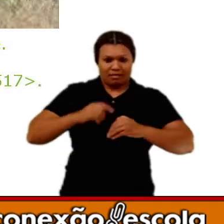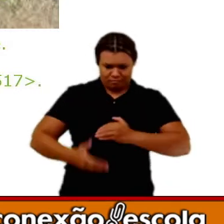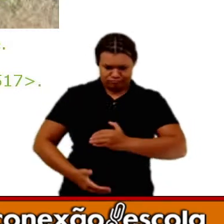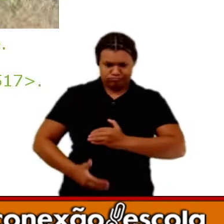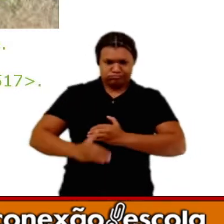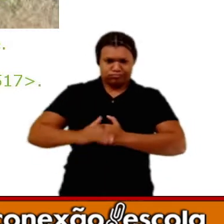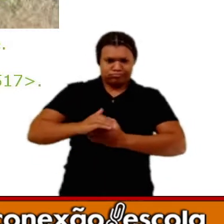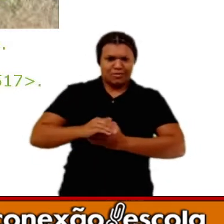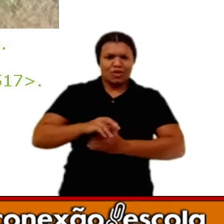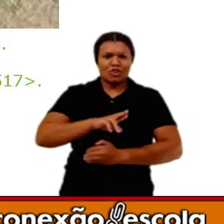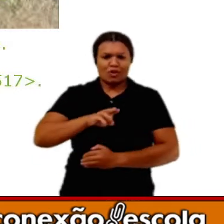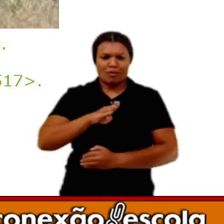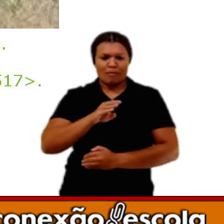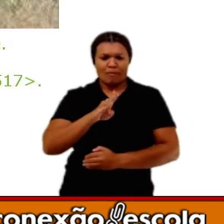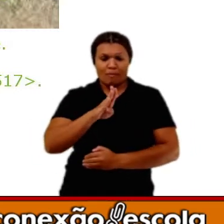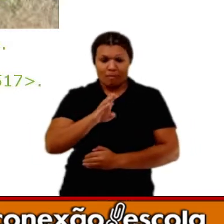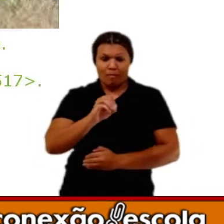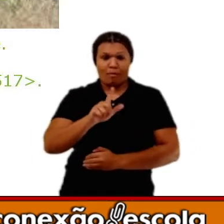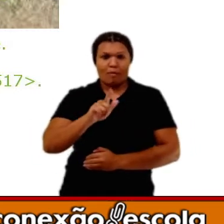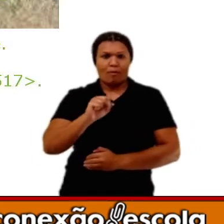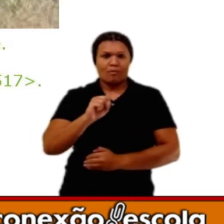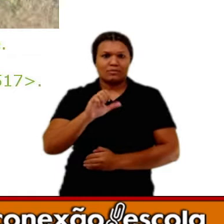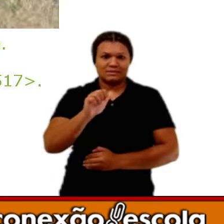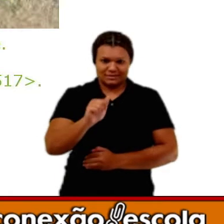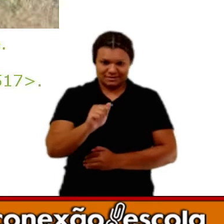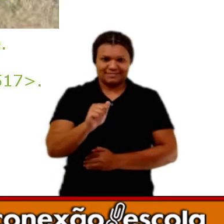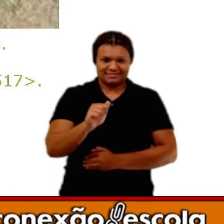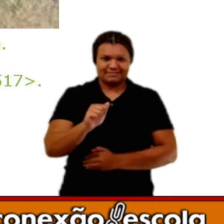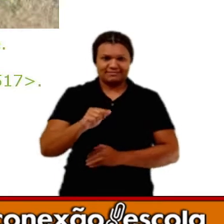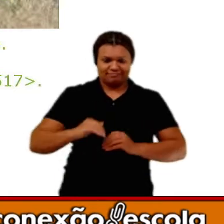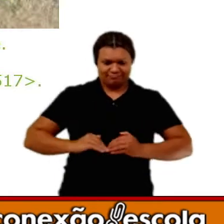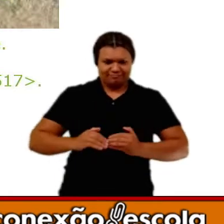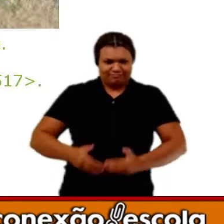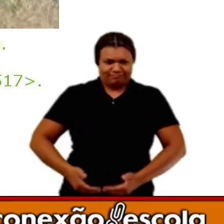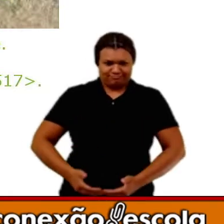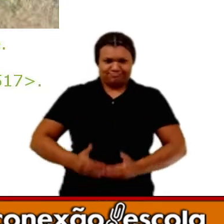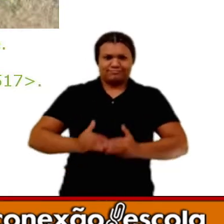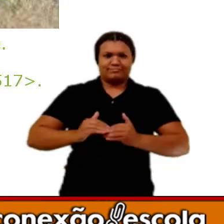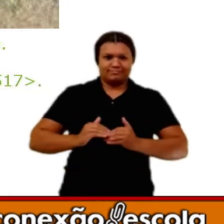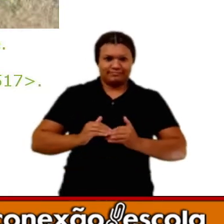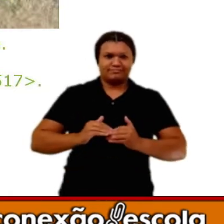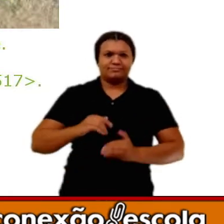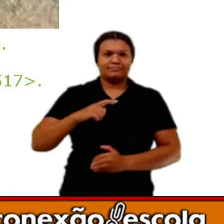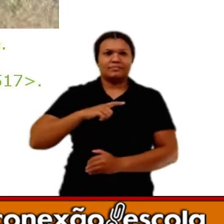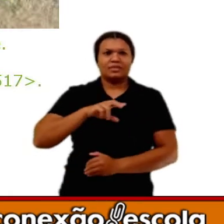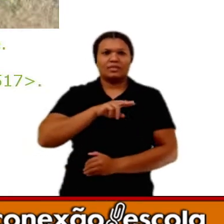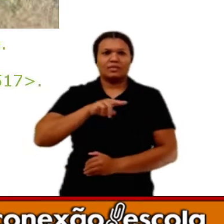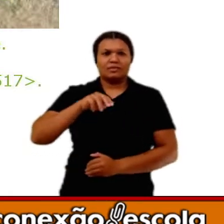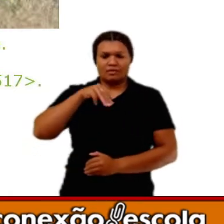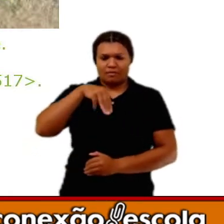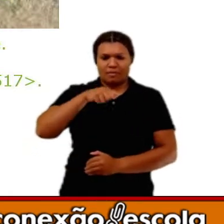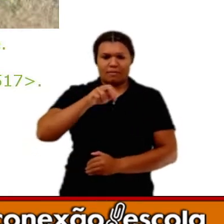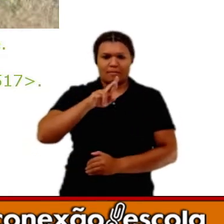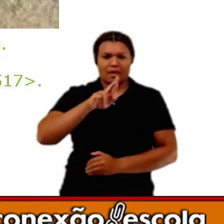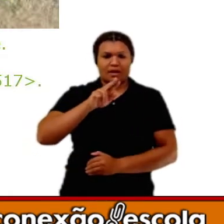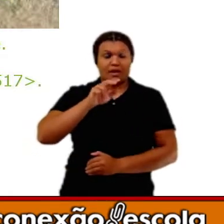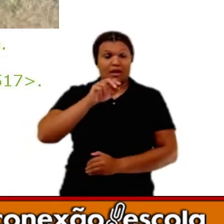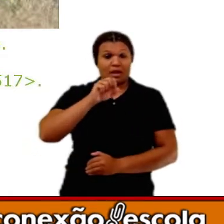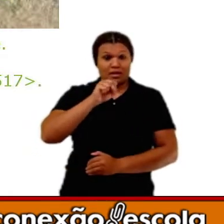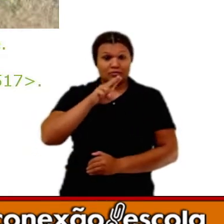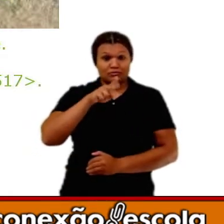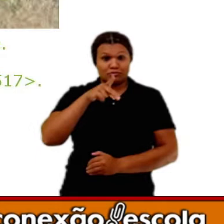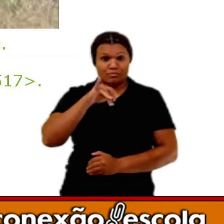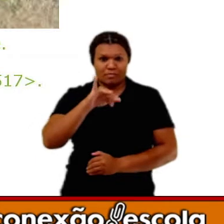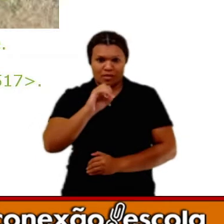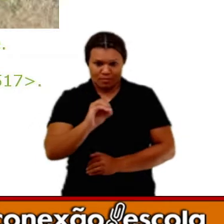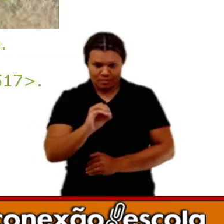uma bolsa que a gente chama de marsúpio. Esse marsúpio, o filhotinho, em pleno desenvolvimento, ele